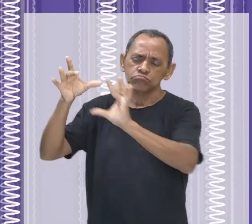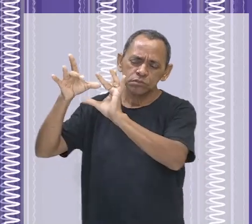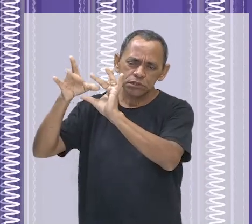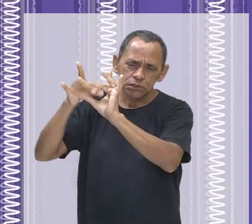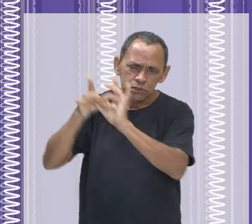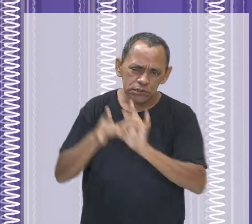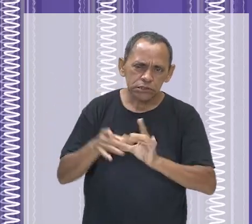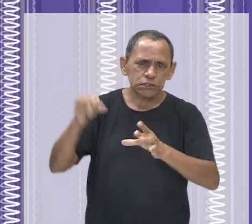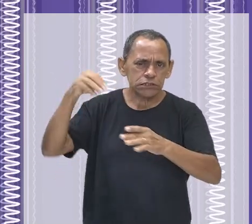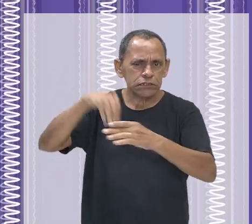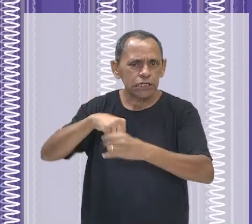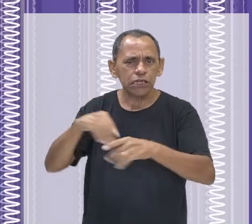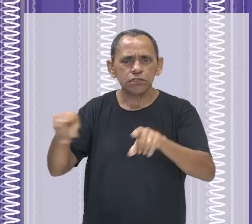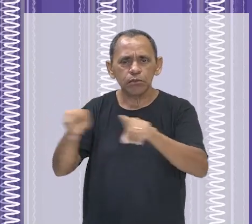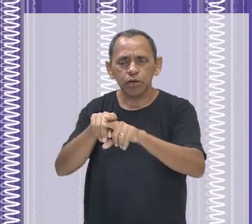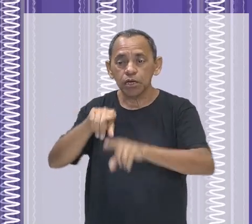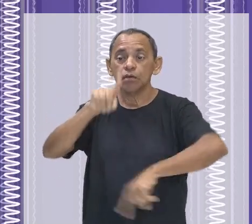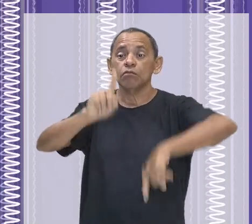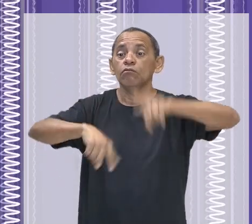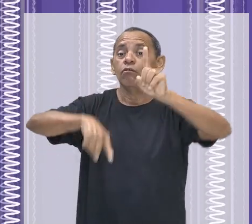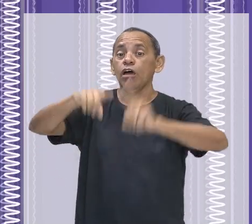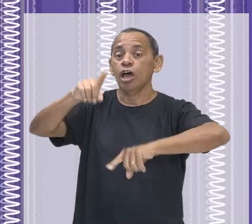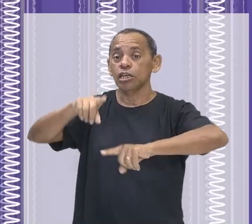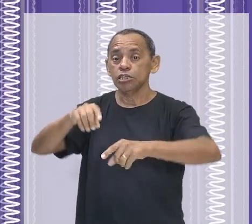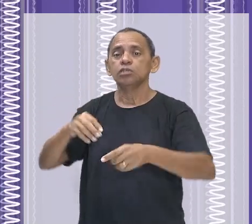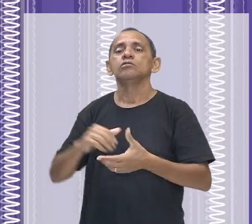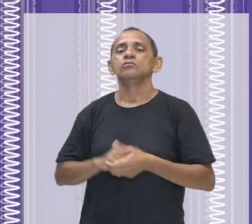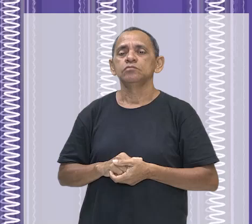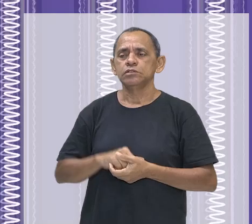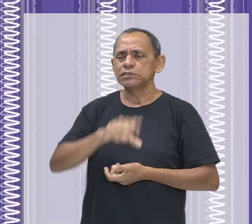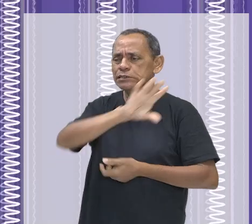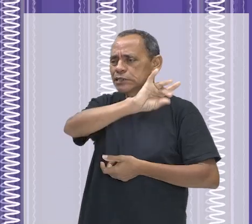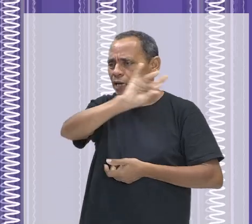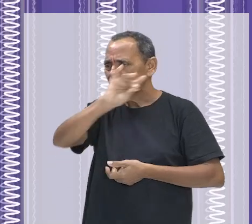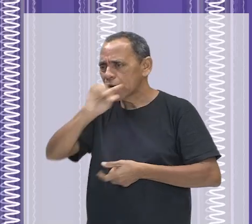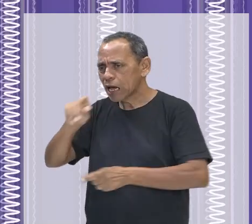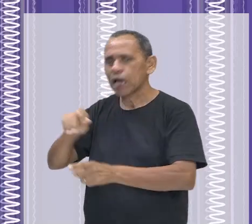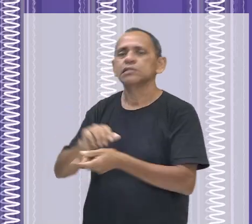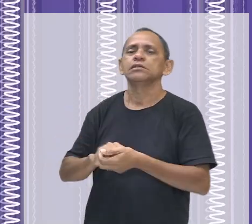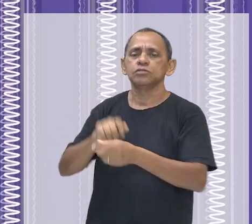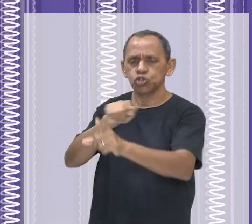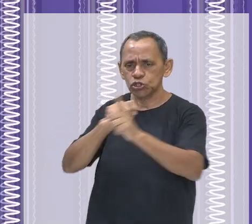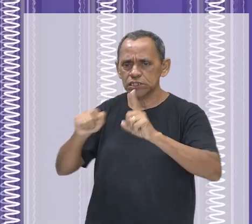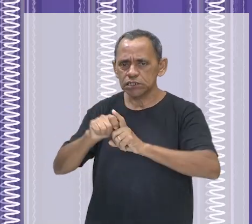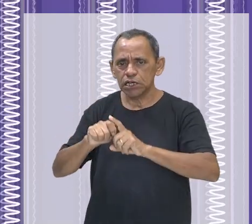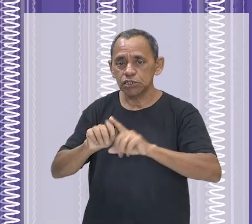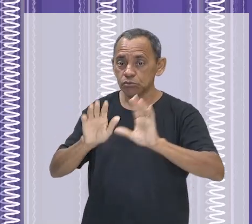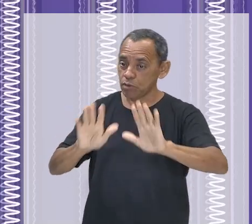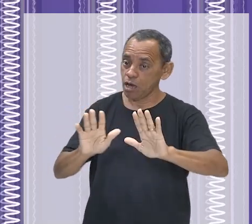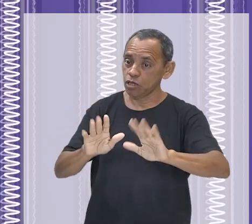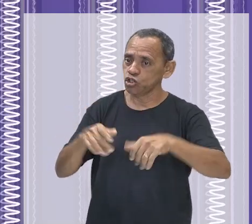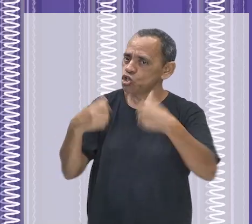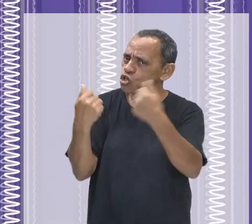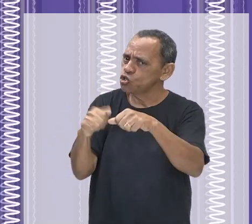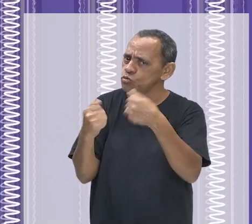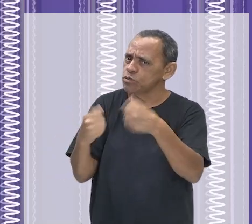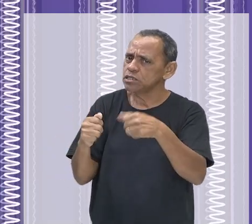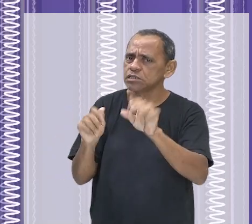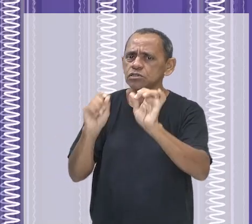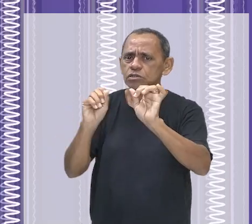contextuais, variam de sociedade para sociedade, mas que não precisam